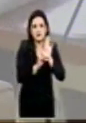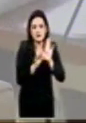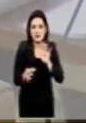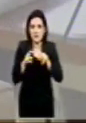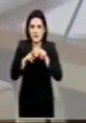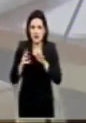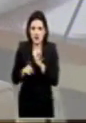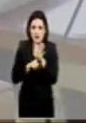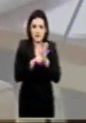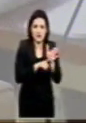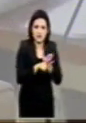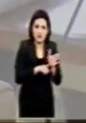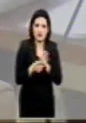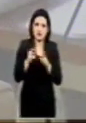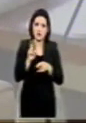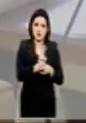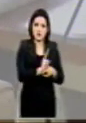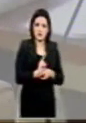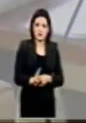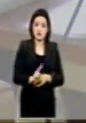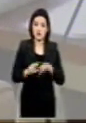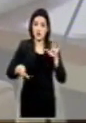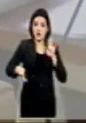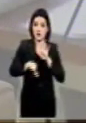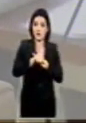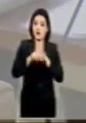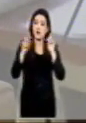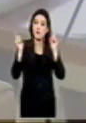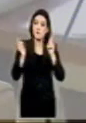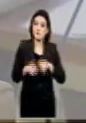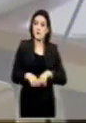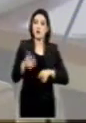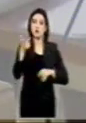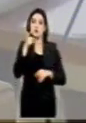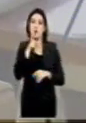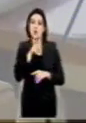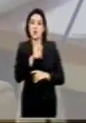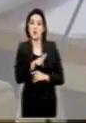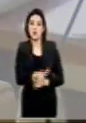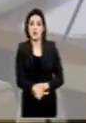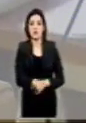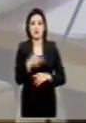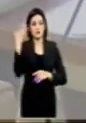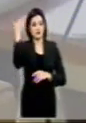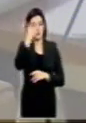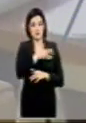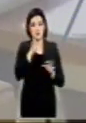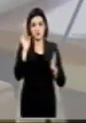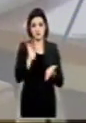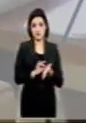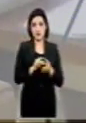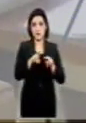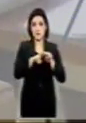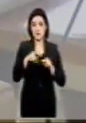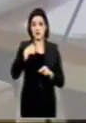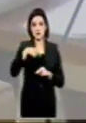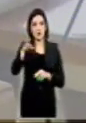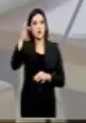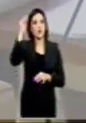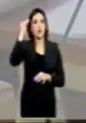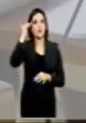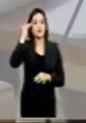instrução criminal, seria capaz de conduzir ao fato objeto da prova. Por isso, entendo que, no